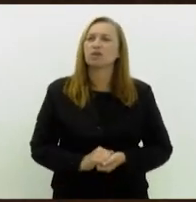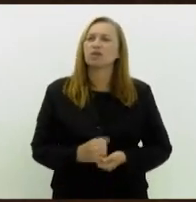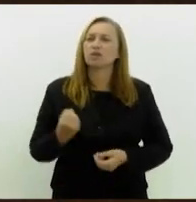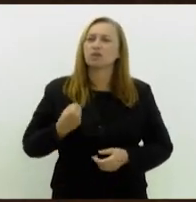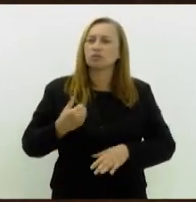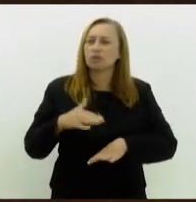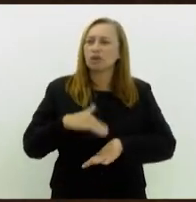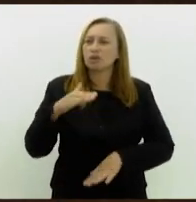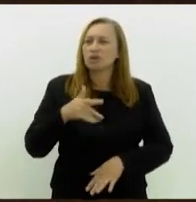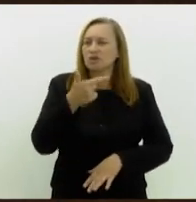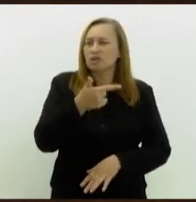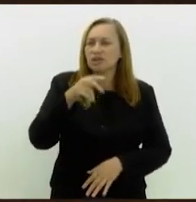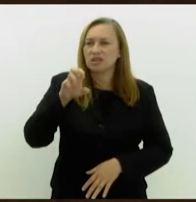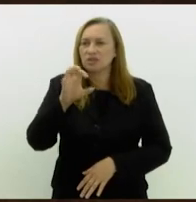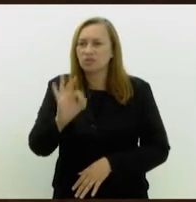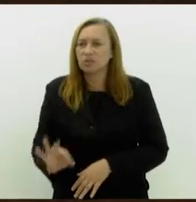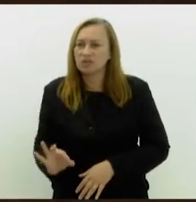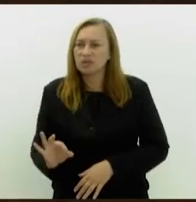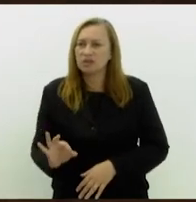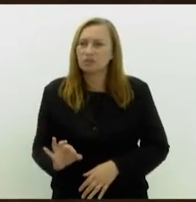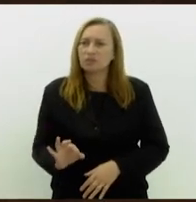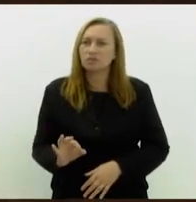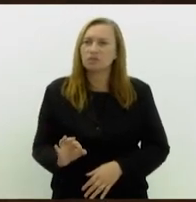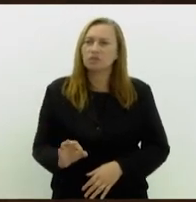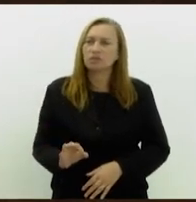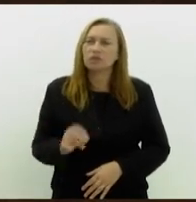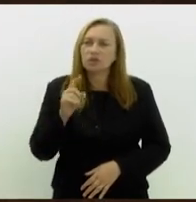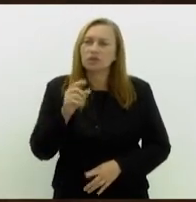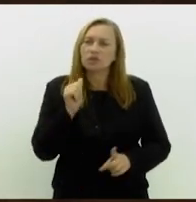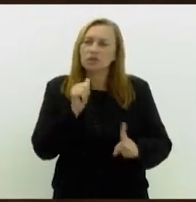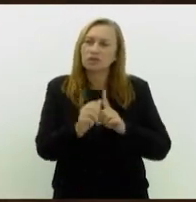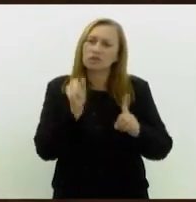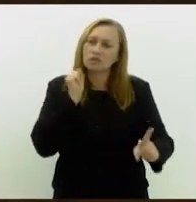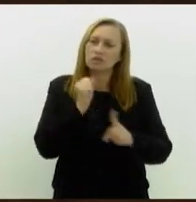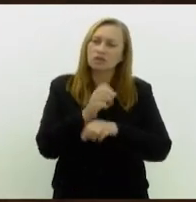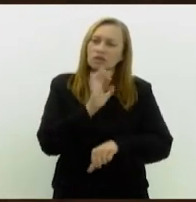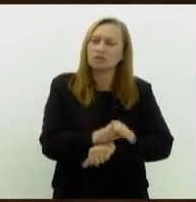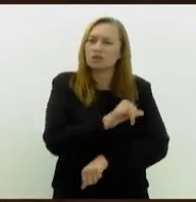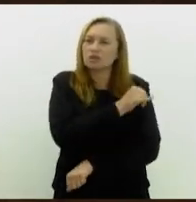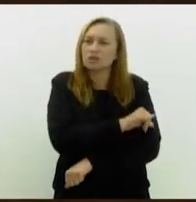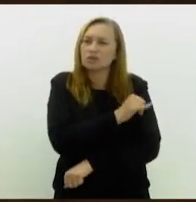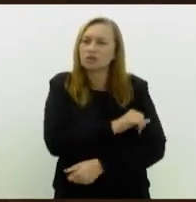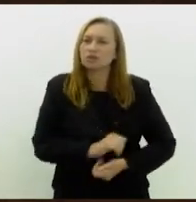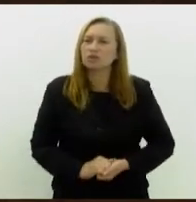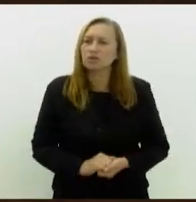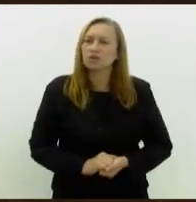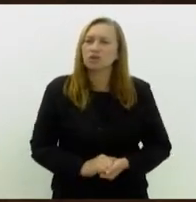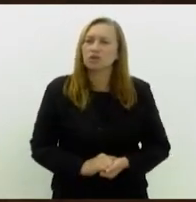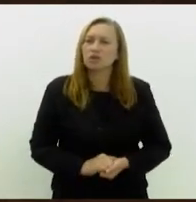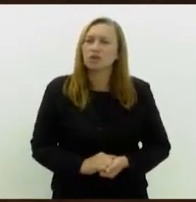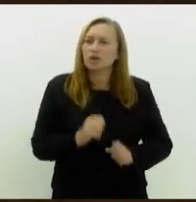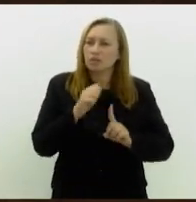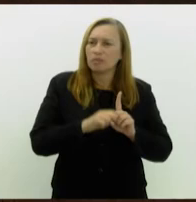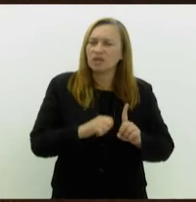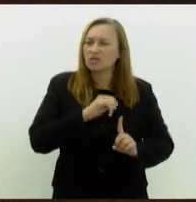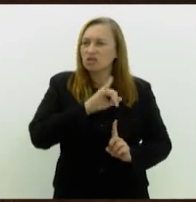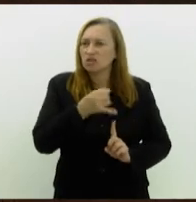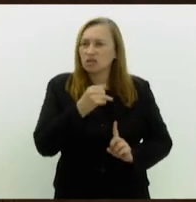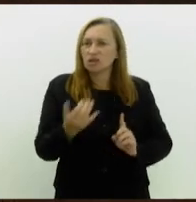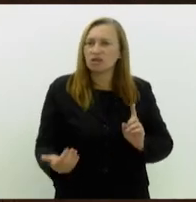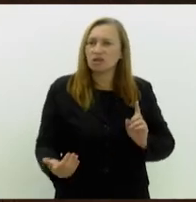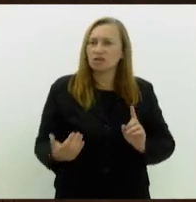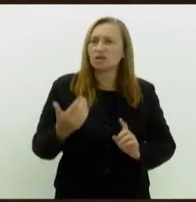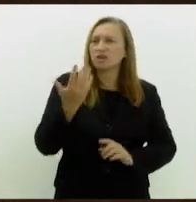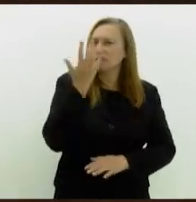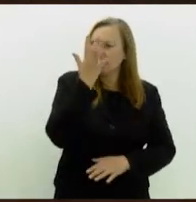de 25% dos casos do de feminicídio no estado do Rio de Janeiro entre os meses de janeiro e fevereiro se